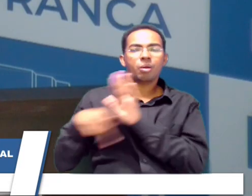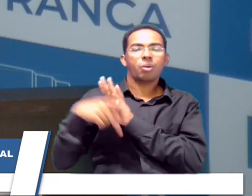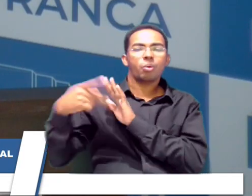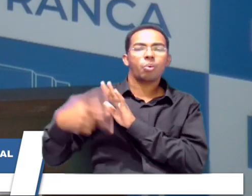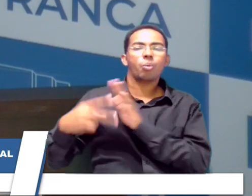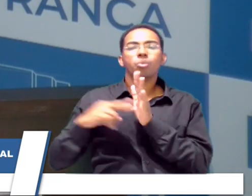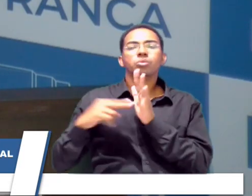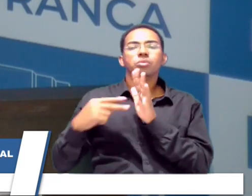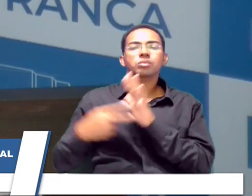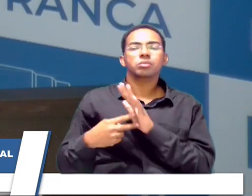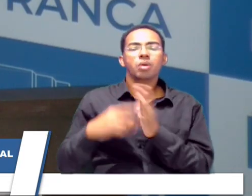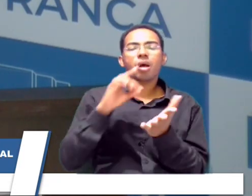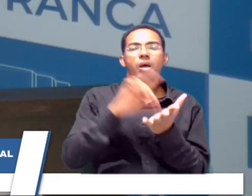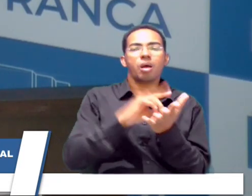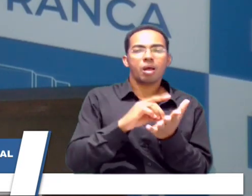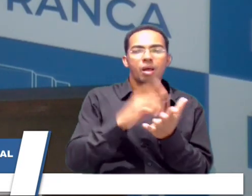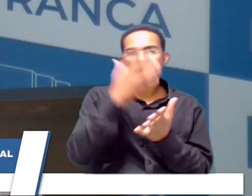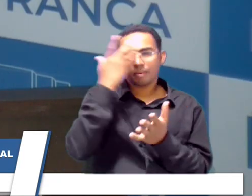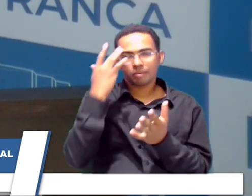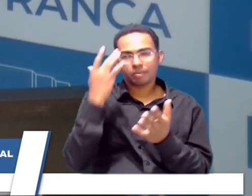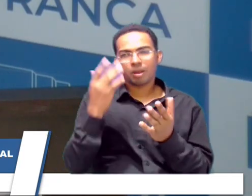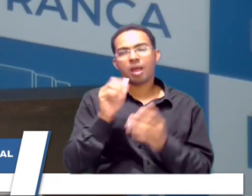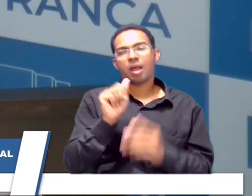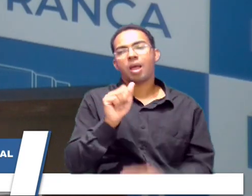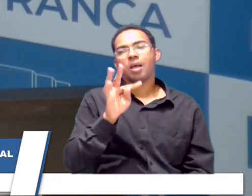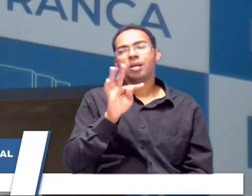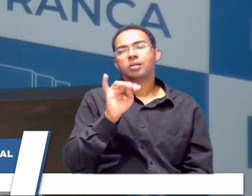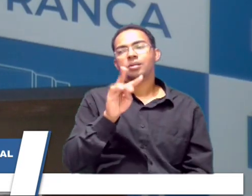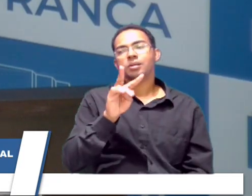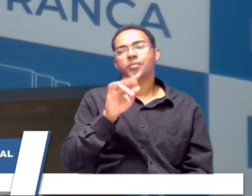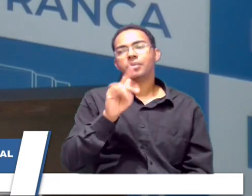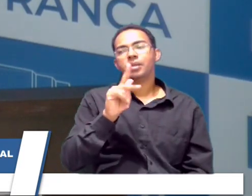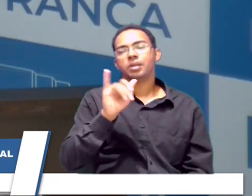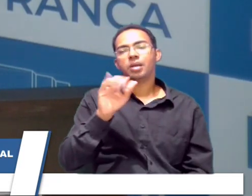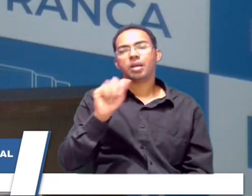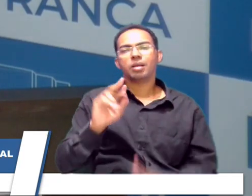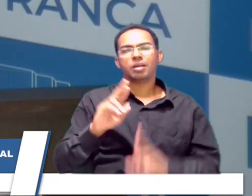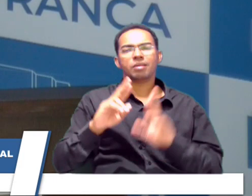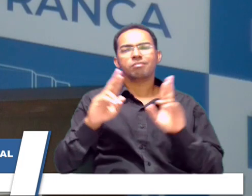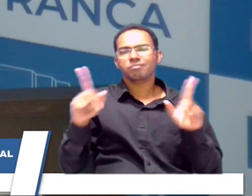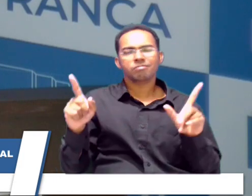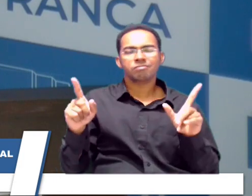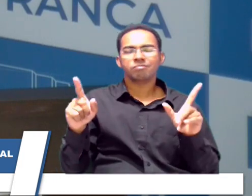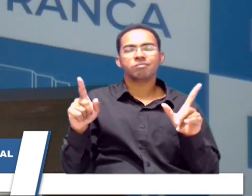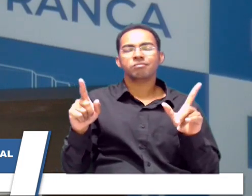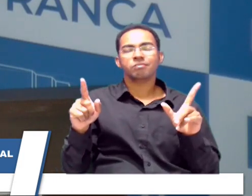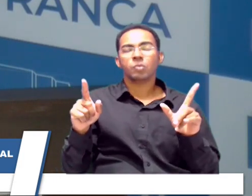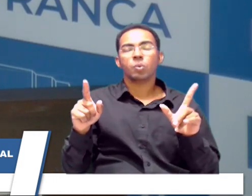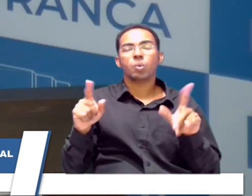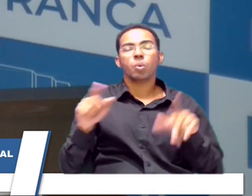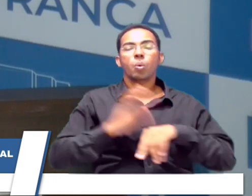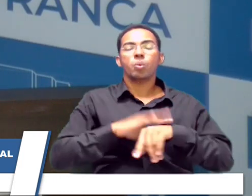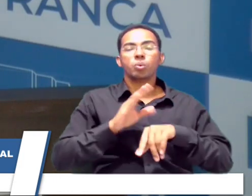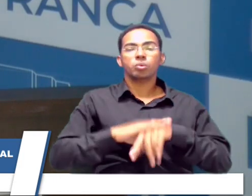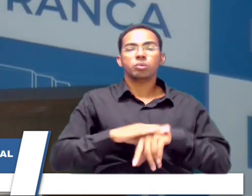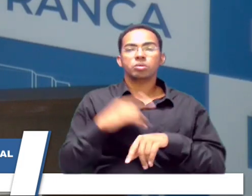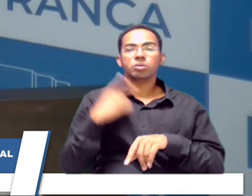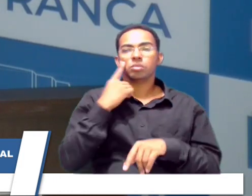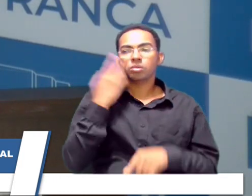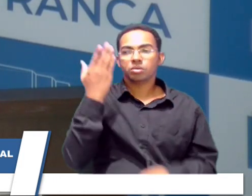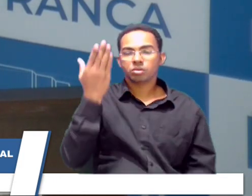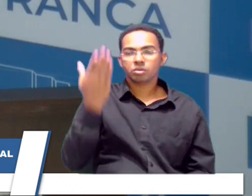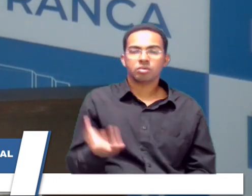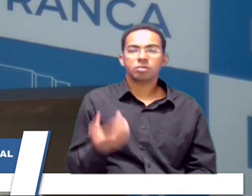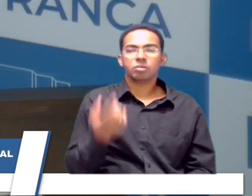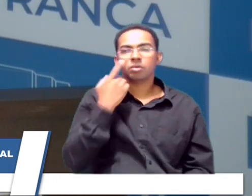a realidade de uma pessoa atípica é muito longe, é muito distante. E quando nós estamos ali, que a gente